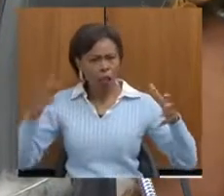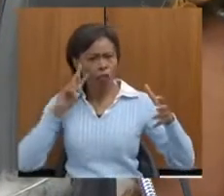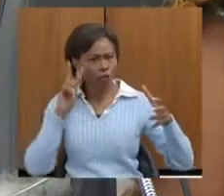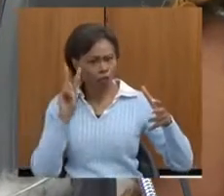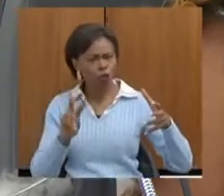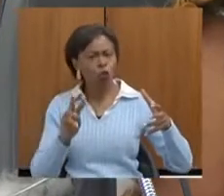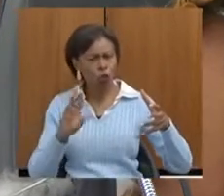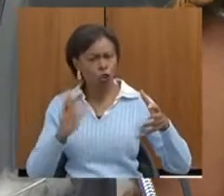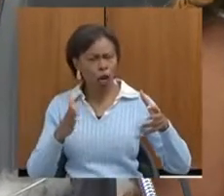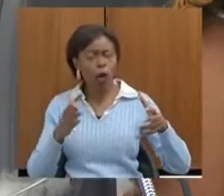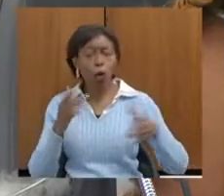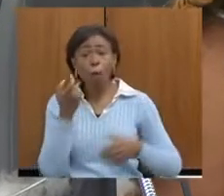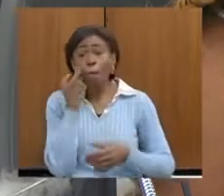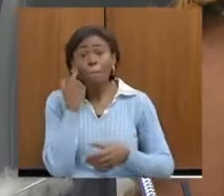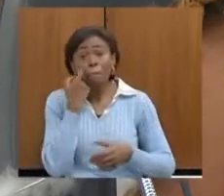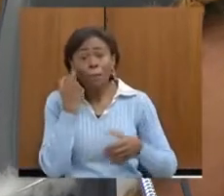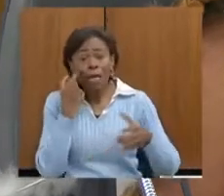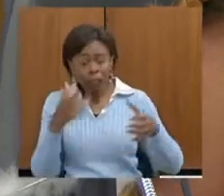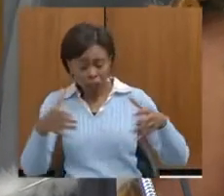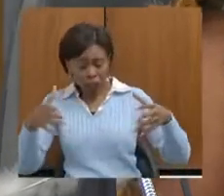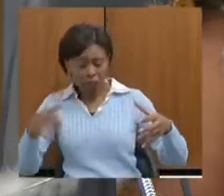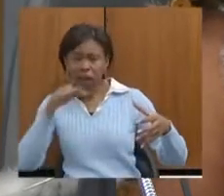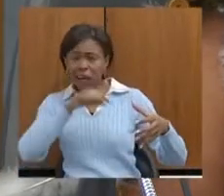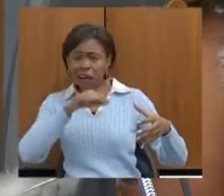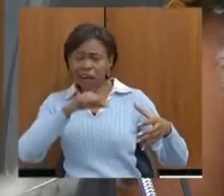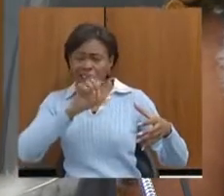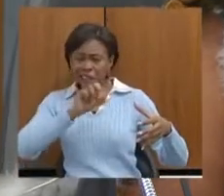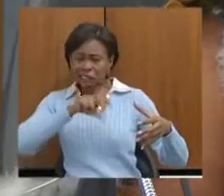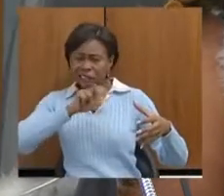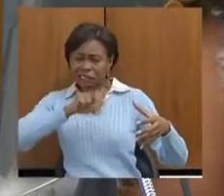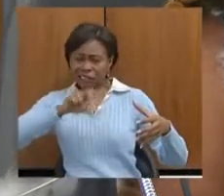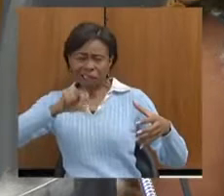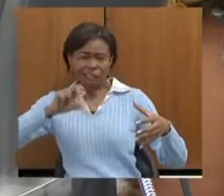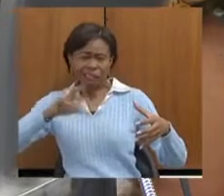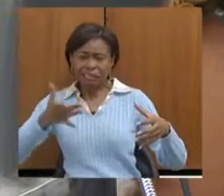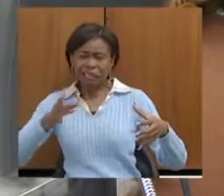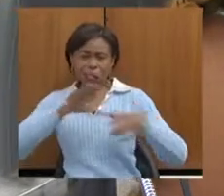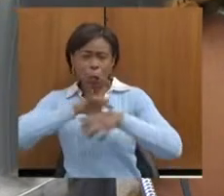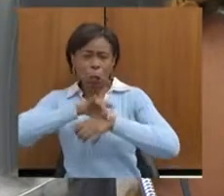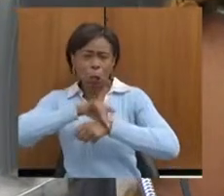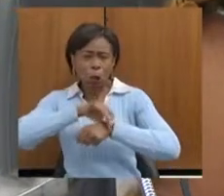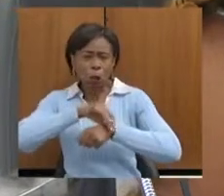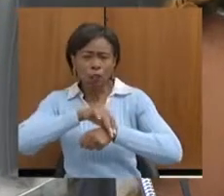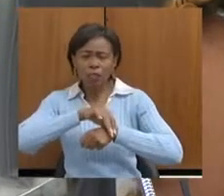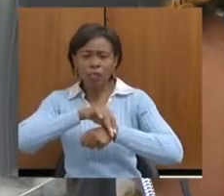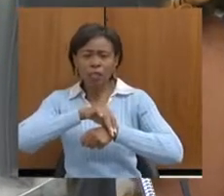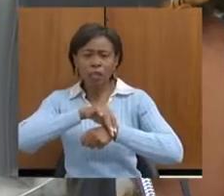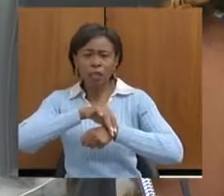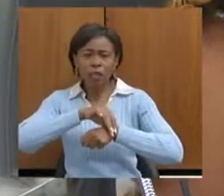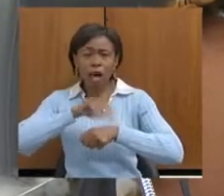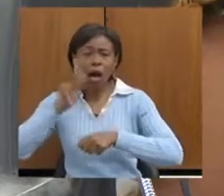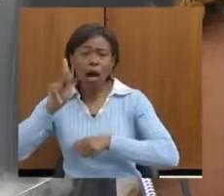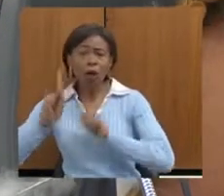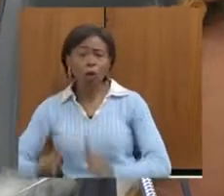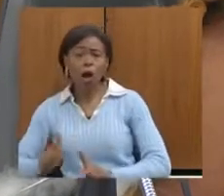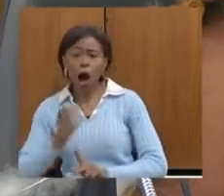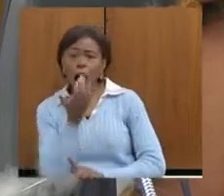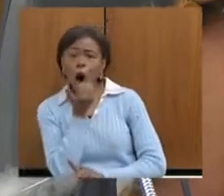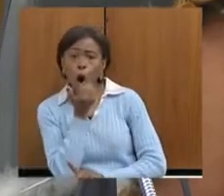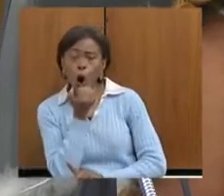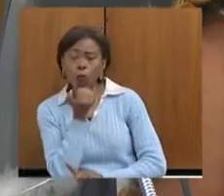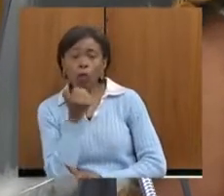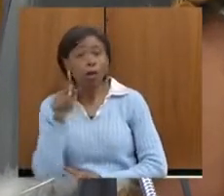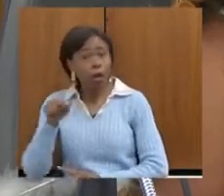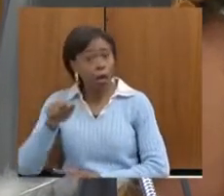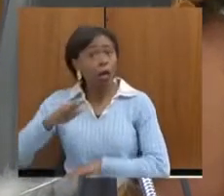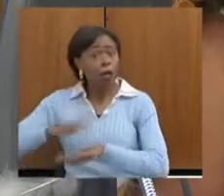um peixe cheio de tumores quem come aquele peixe é um atingido pelo crime é